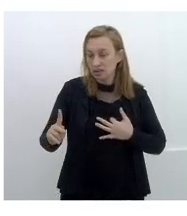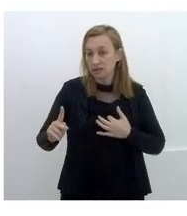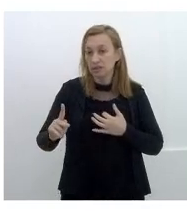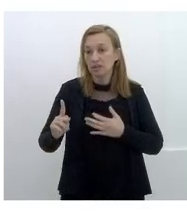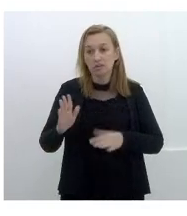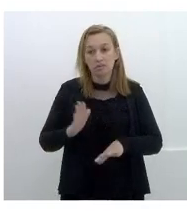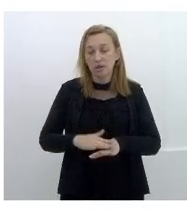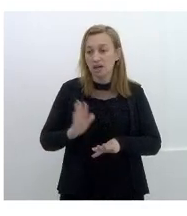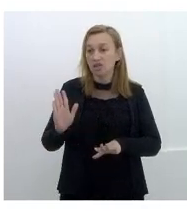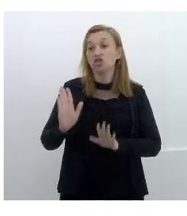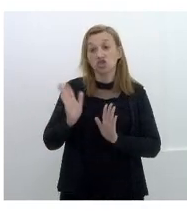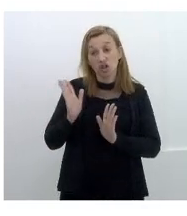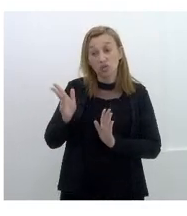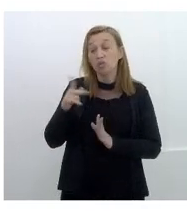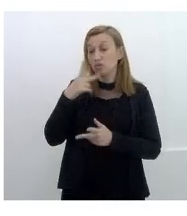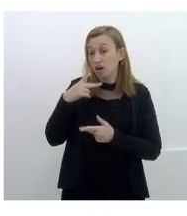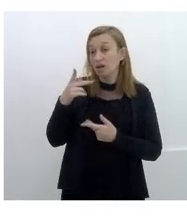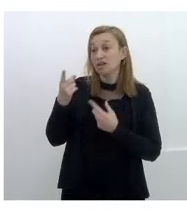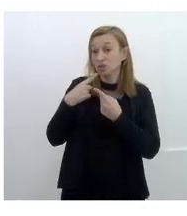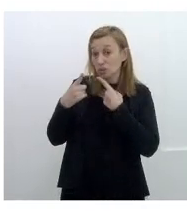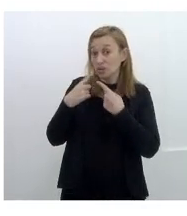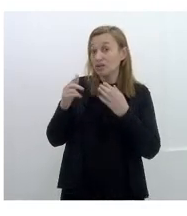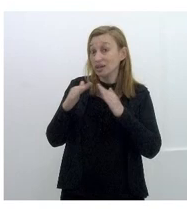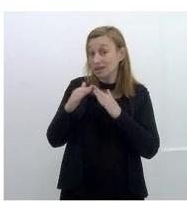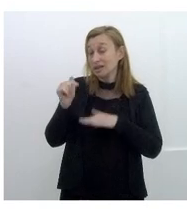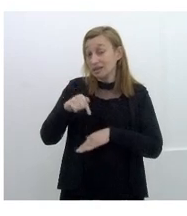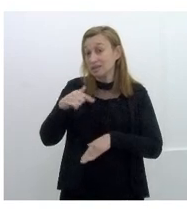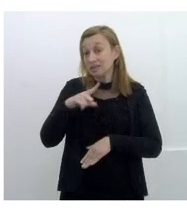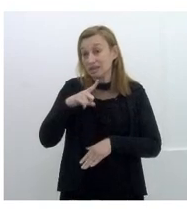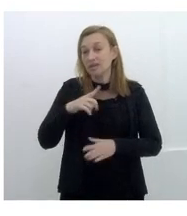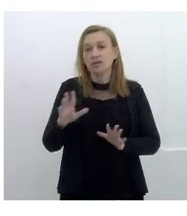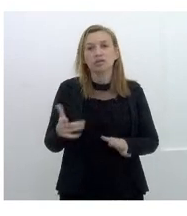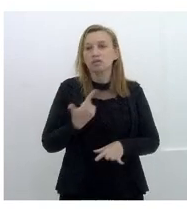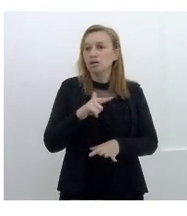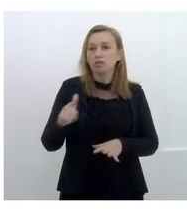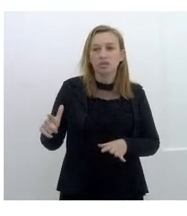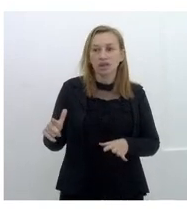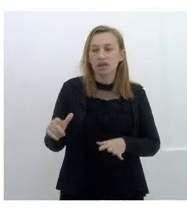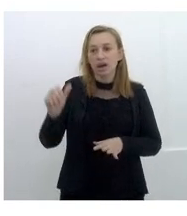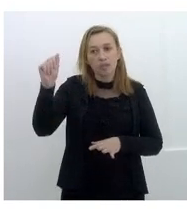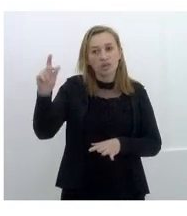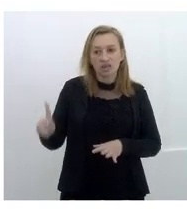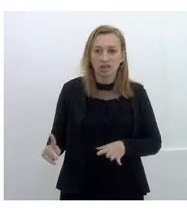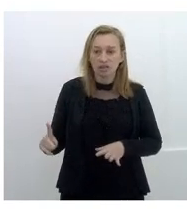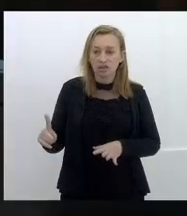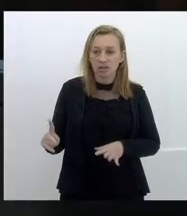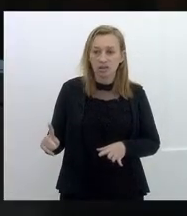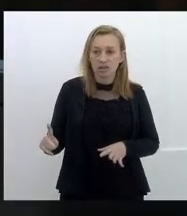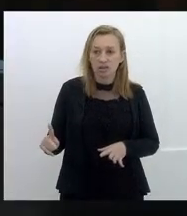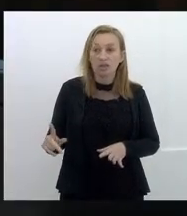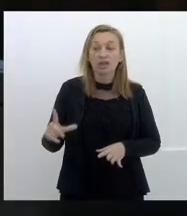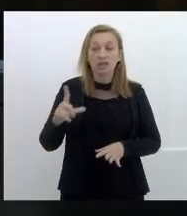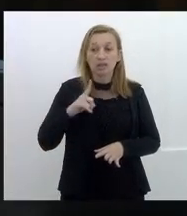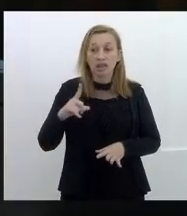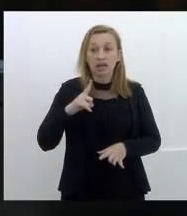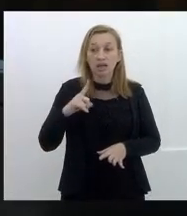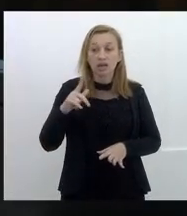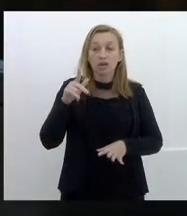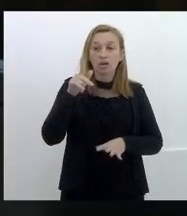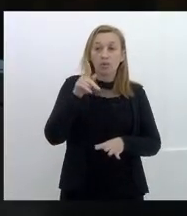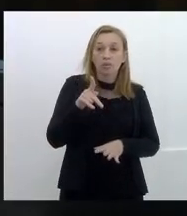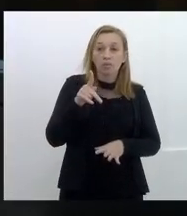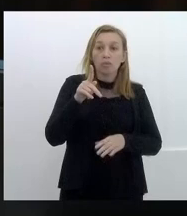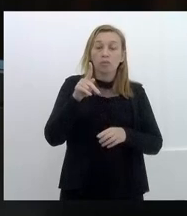até me antecipando aqui para discussão que vai ter aqui na casa eles não tem mais aposentadoria tá eles agora têm proteção